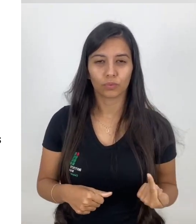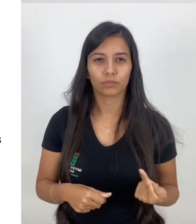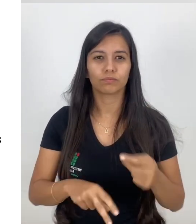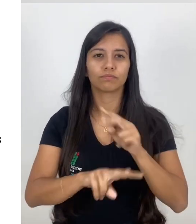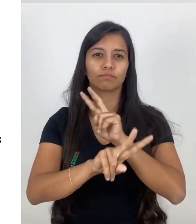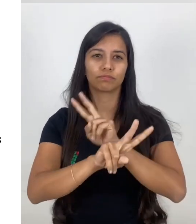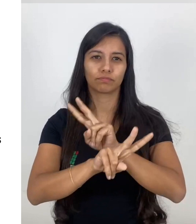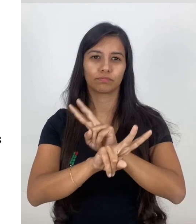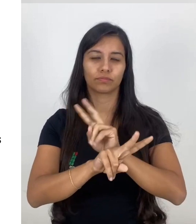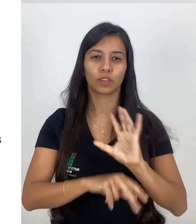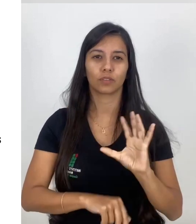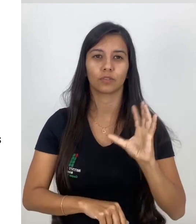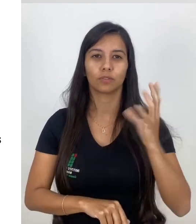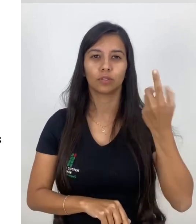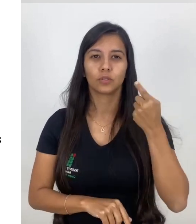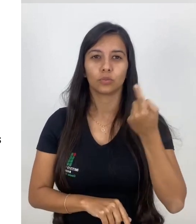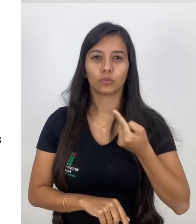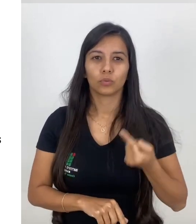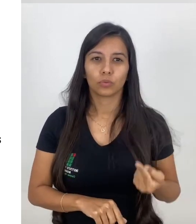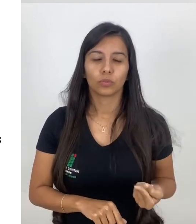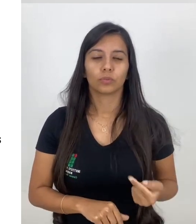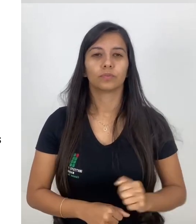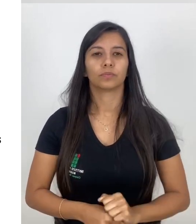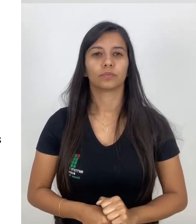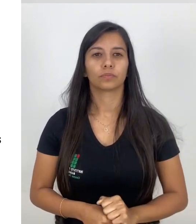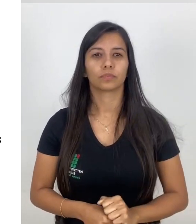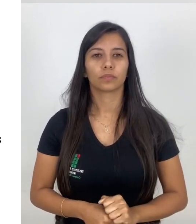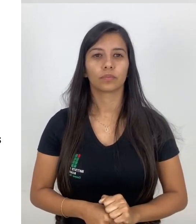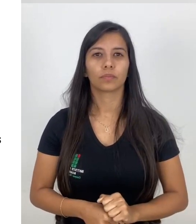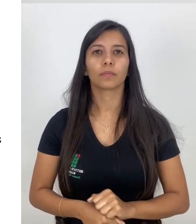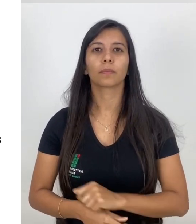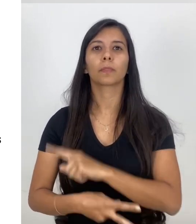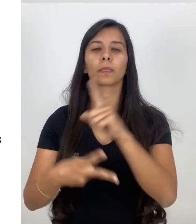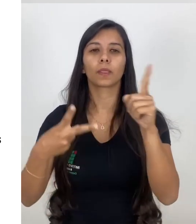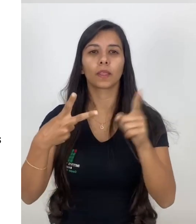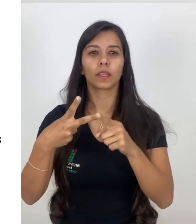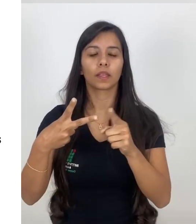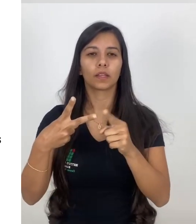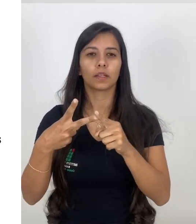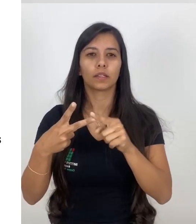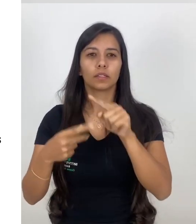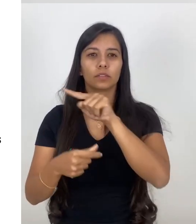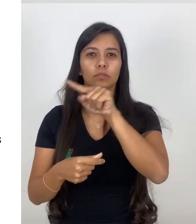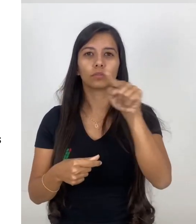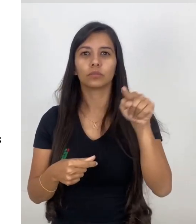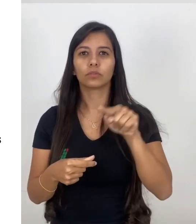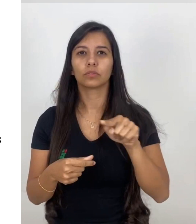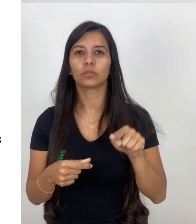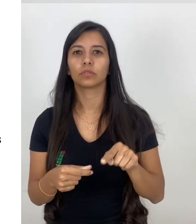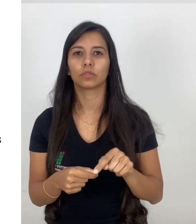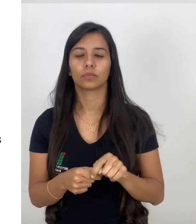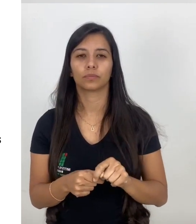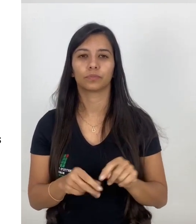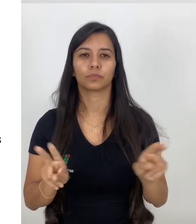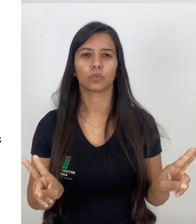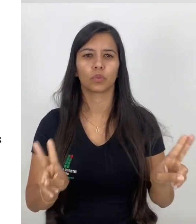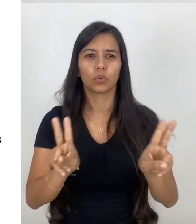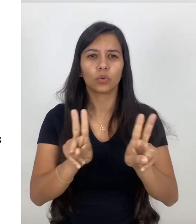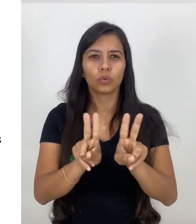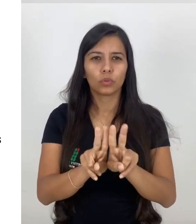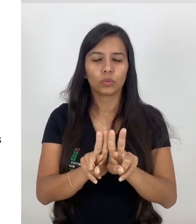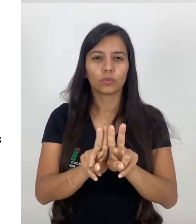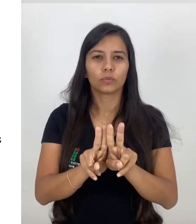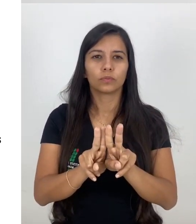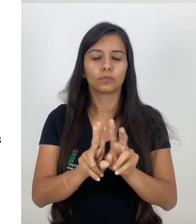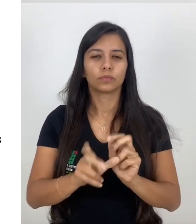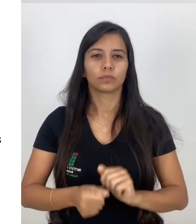isso que acontece com os cromossomos do leptóteno. Logo em seguida, acontece a fase de zigóteno. No zigóteno, ocorre o que a